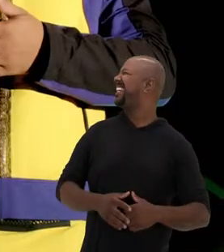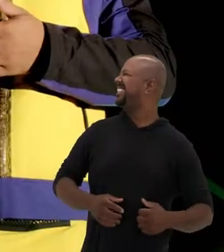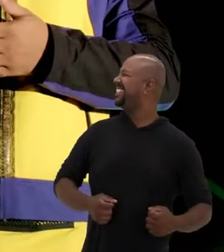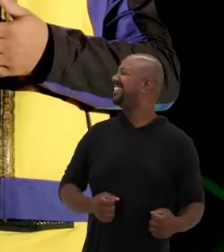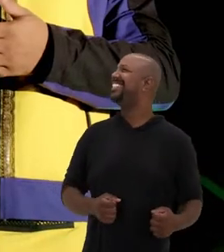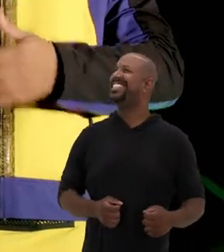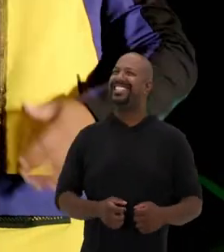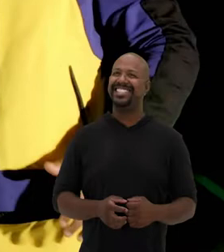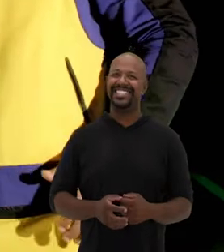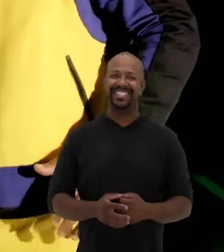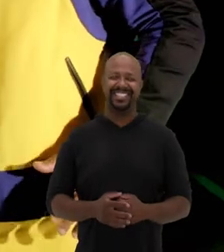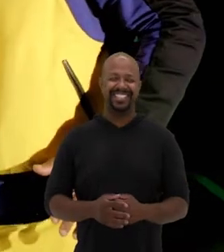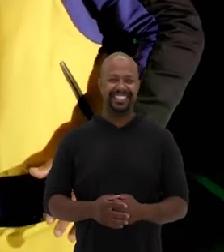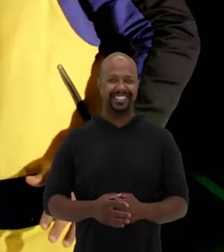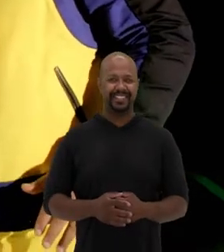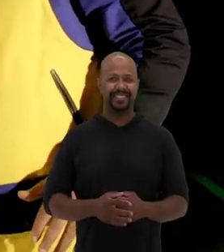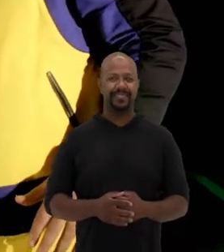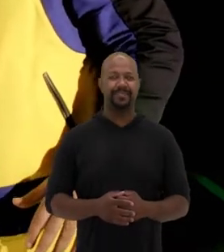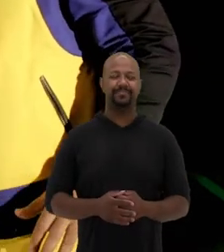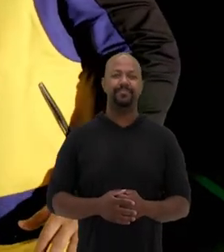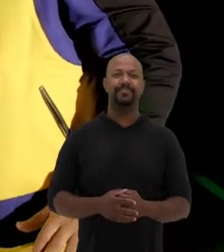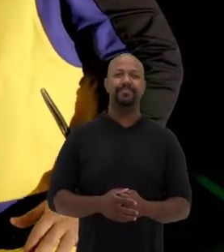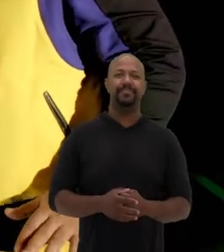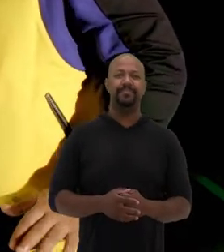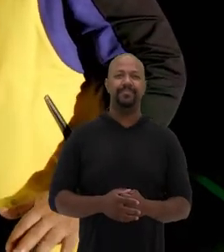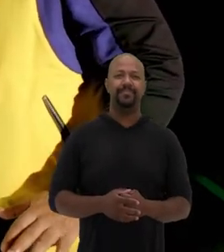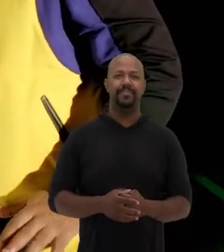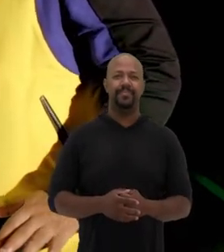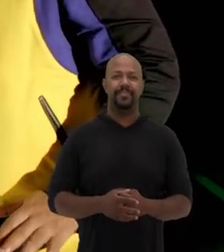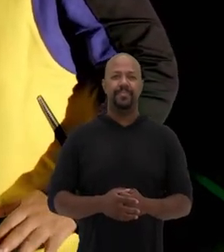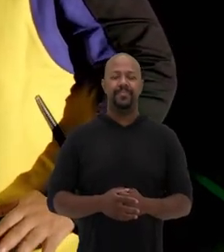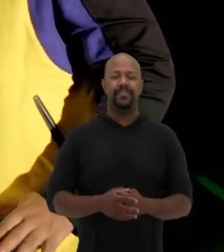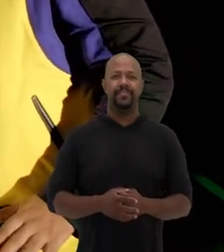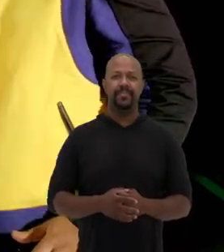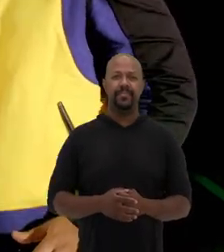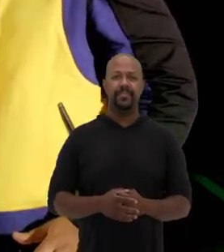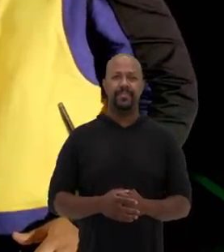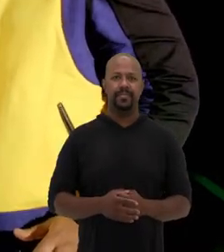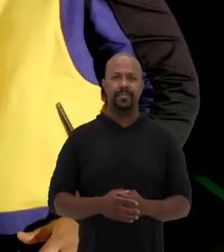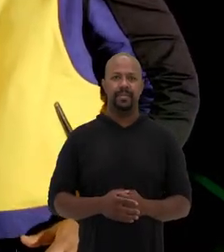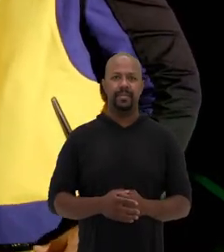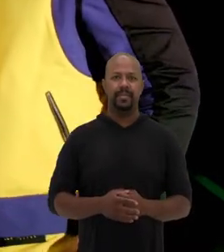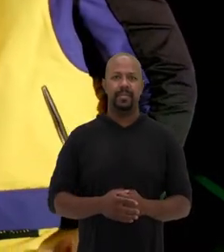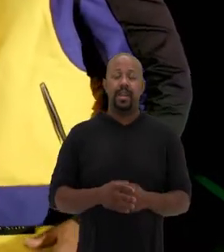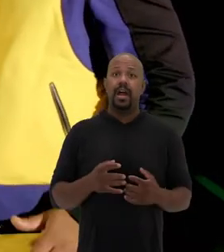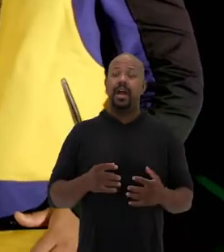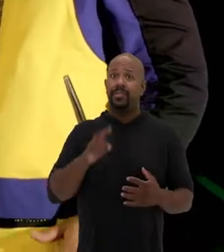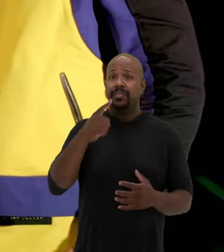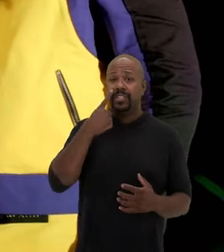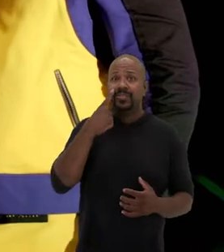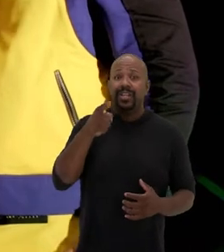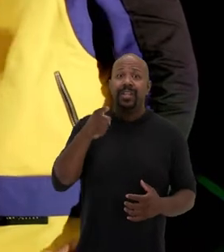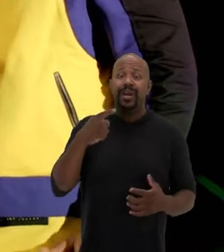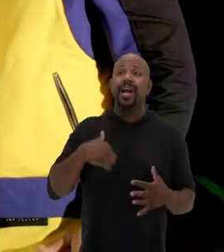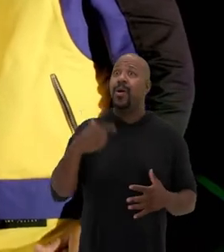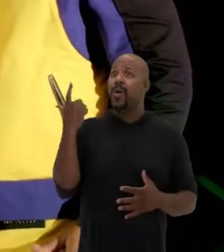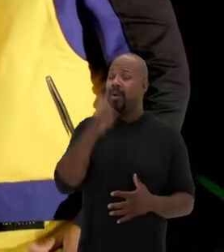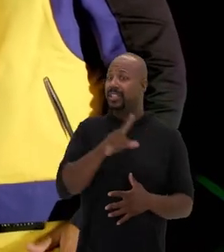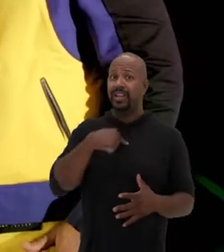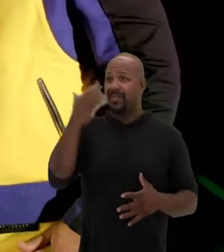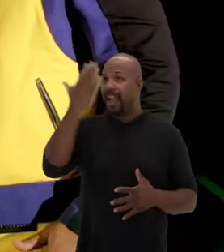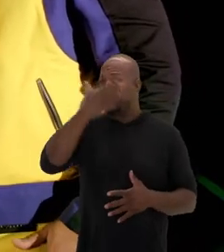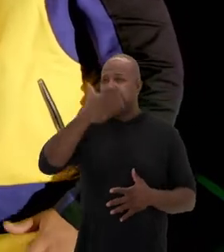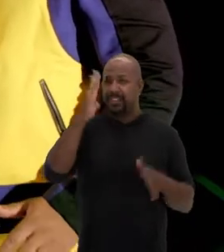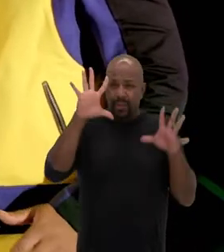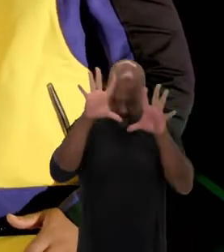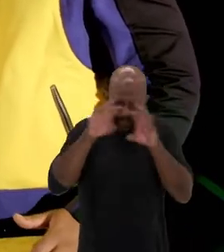fogo. Alex desaparece. Bárbara e Jonas olham assustados. Ele reaparece. Vocês viram isso? Eu consigo